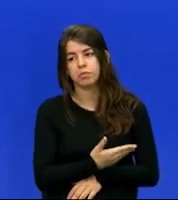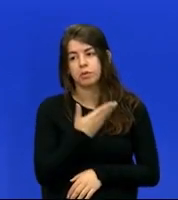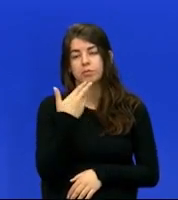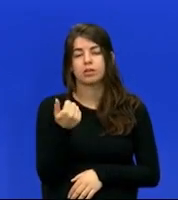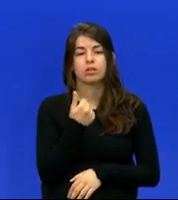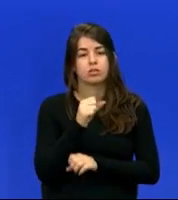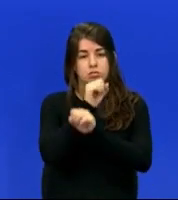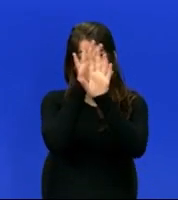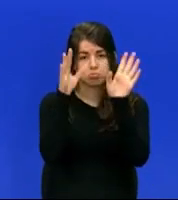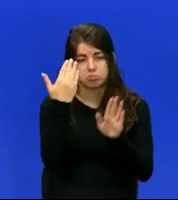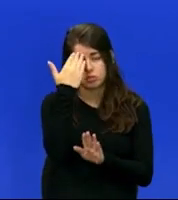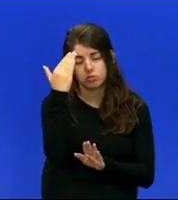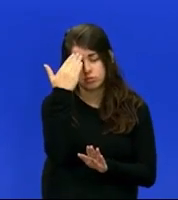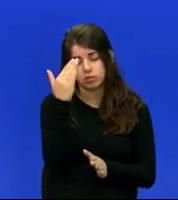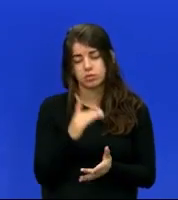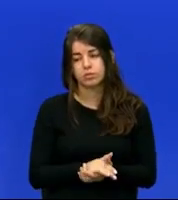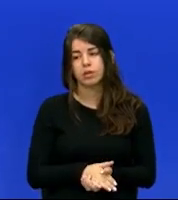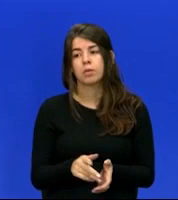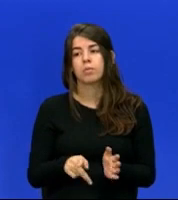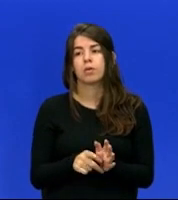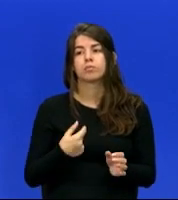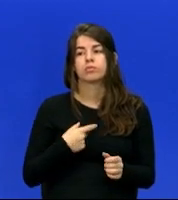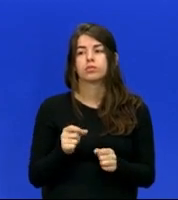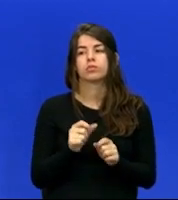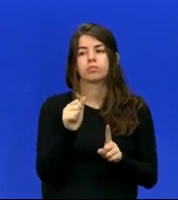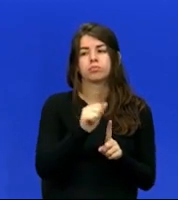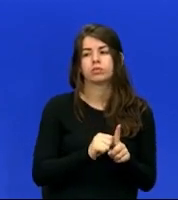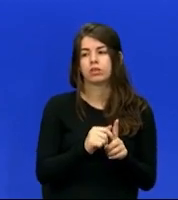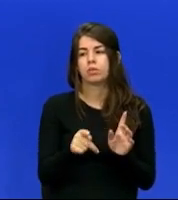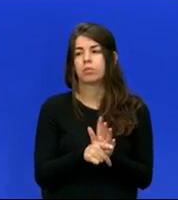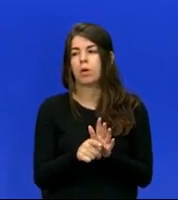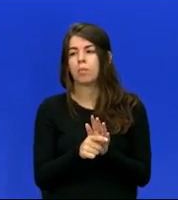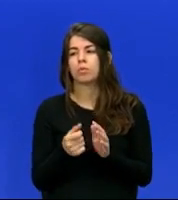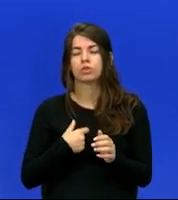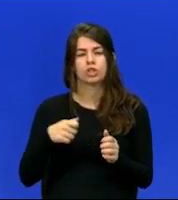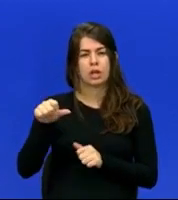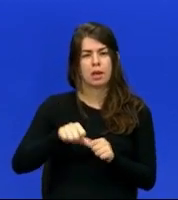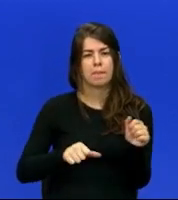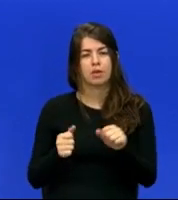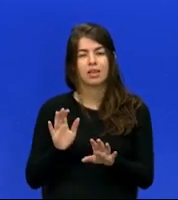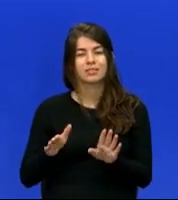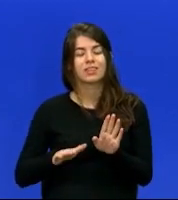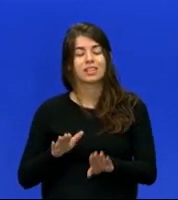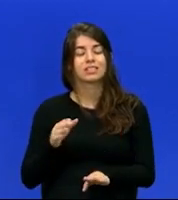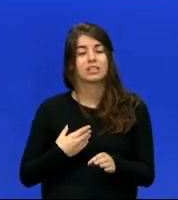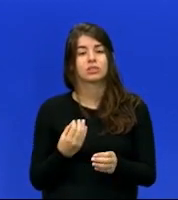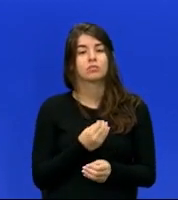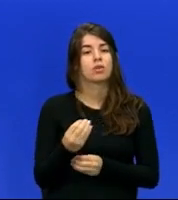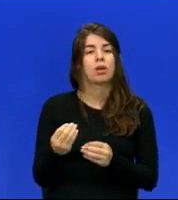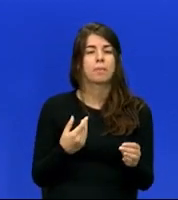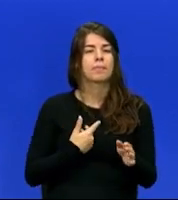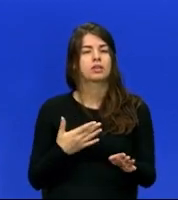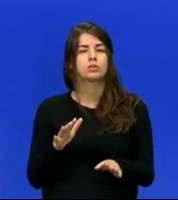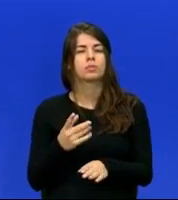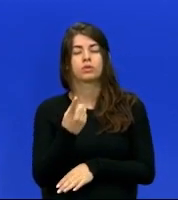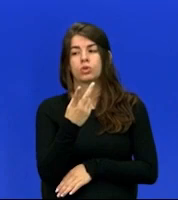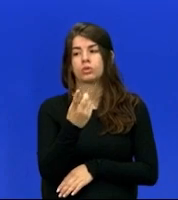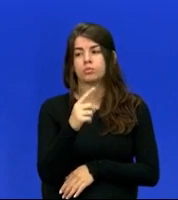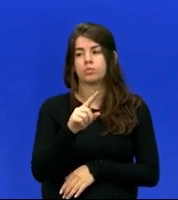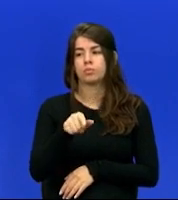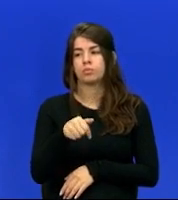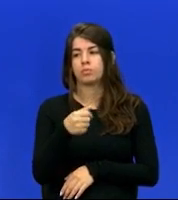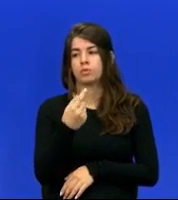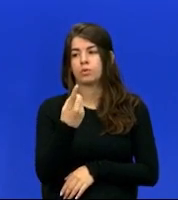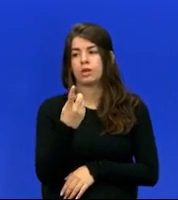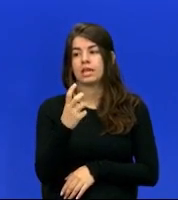mais claro. A produção mensal de um produto químico é normalmente distribuída em uma média de